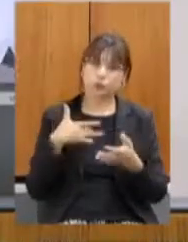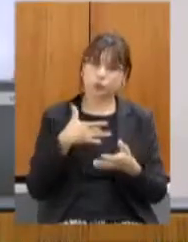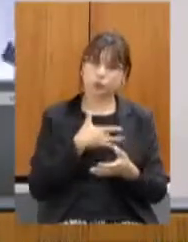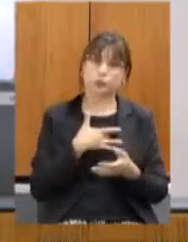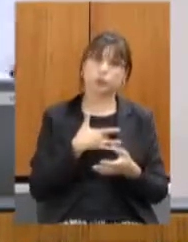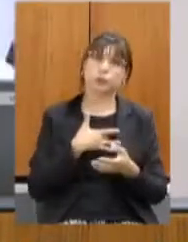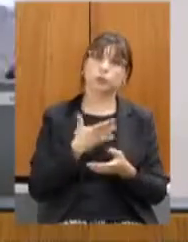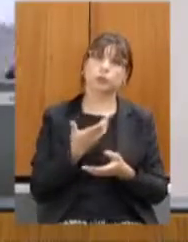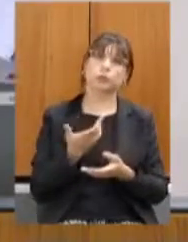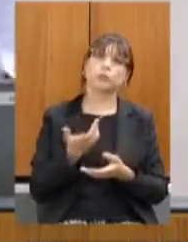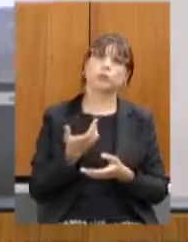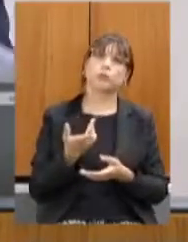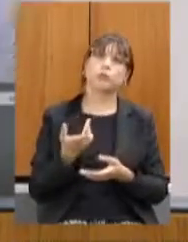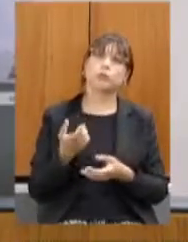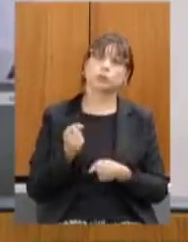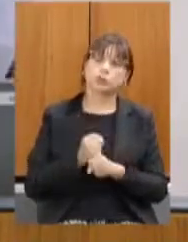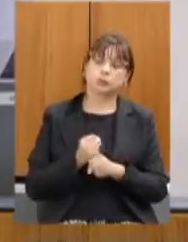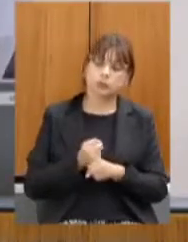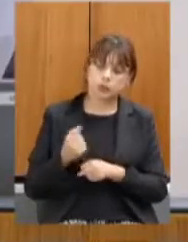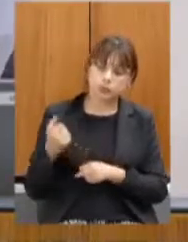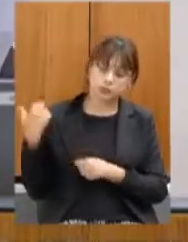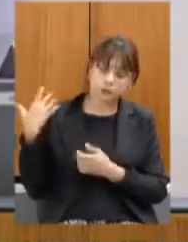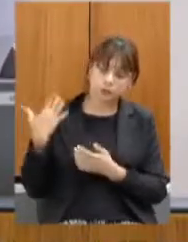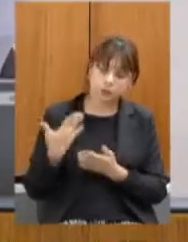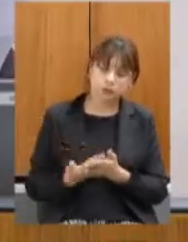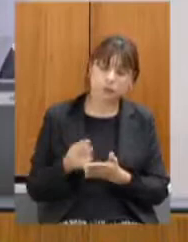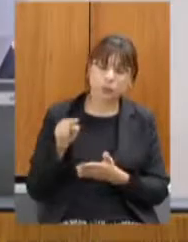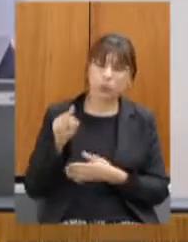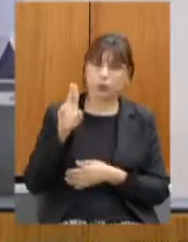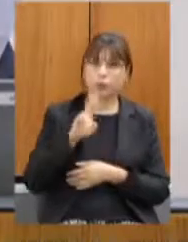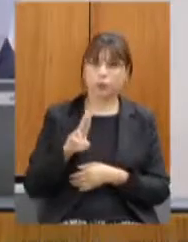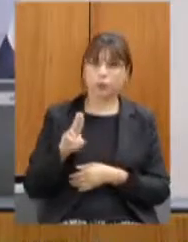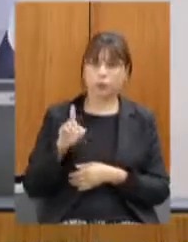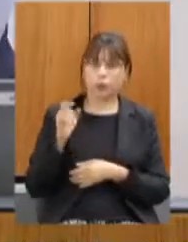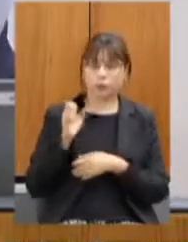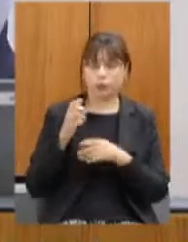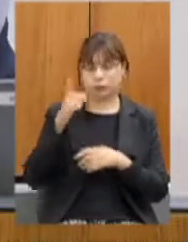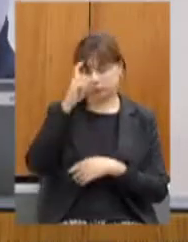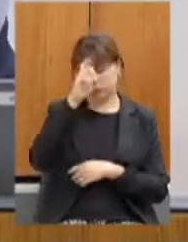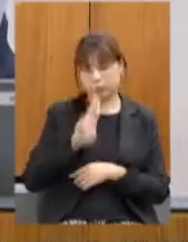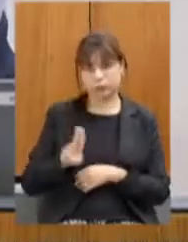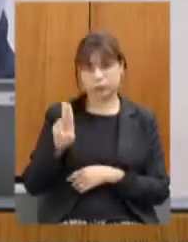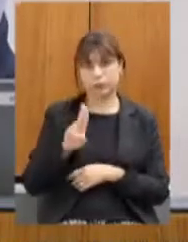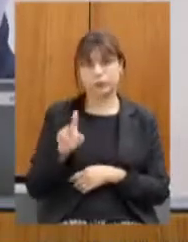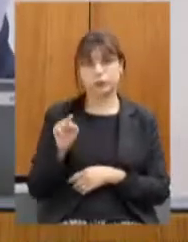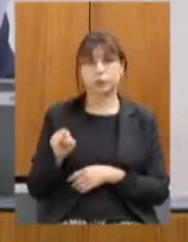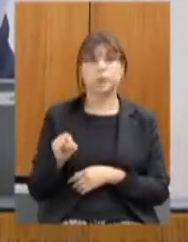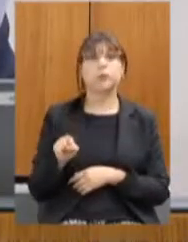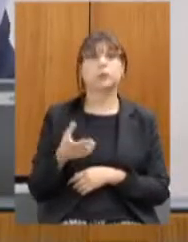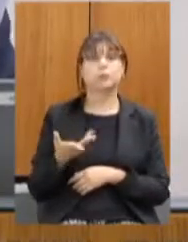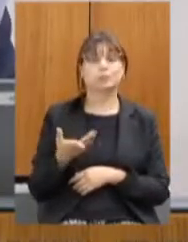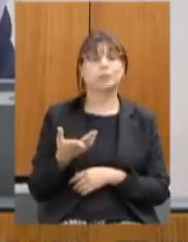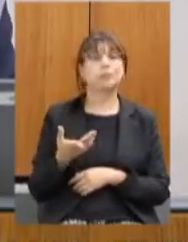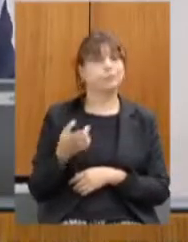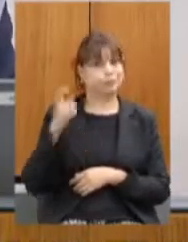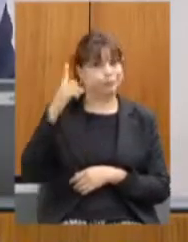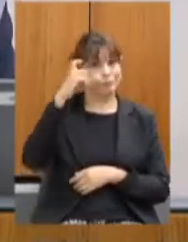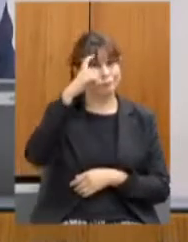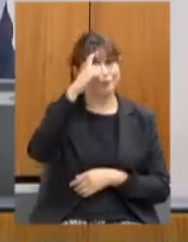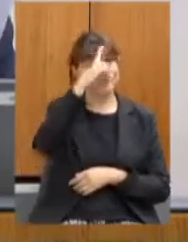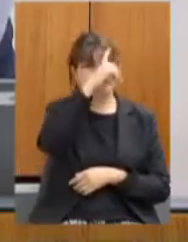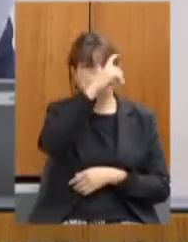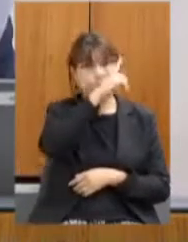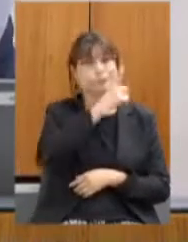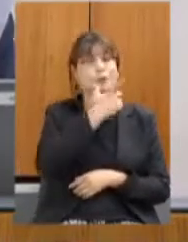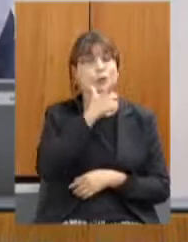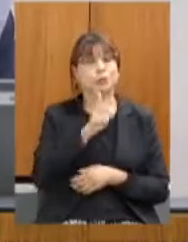anos o Hospital Universitário Universitário Clemente Faria swain tendo dificuldades preci viva com a manutenção